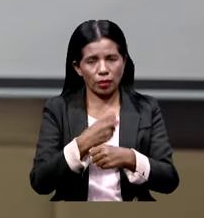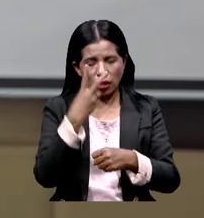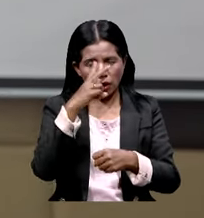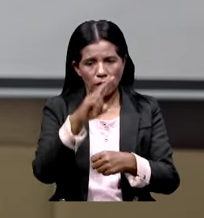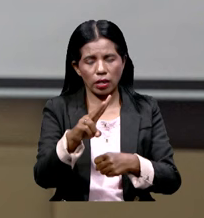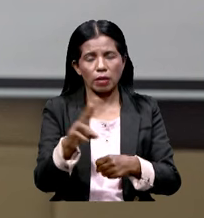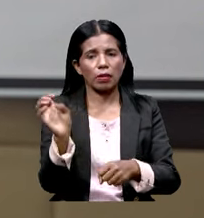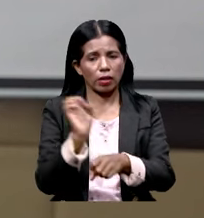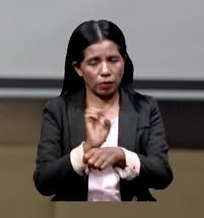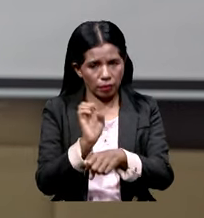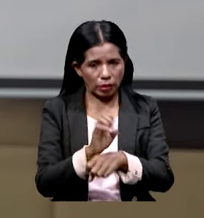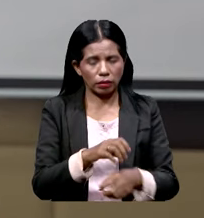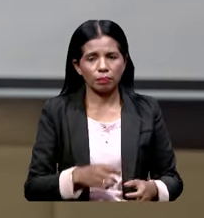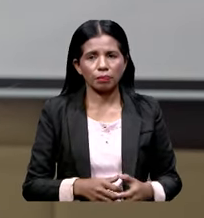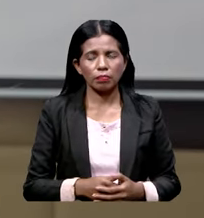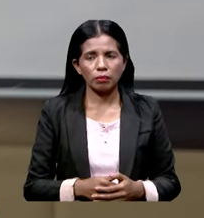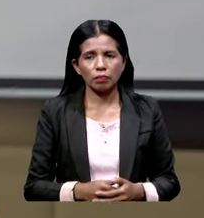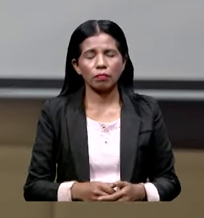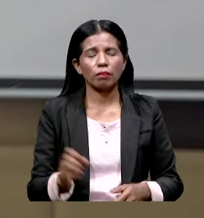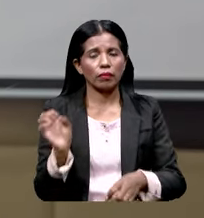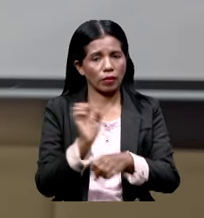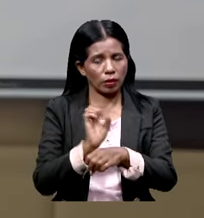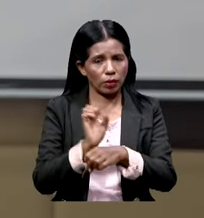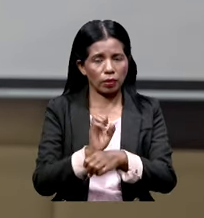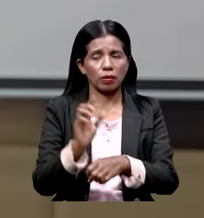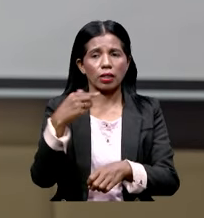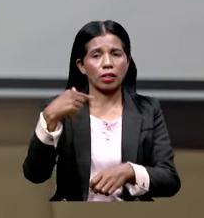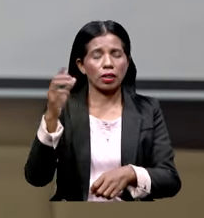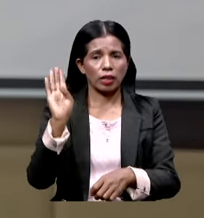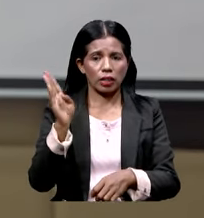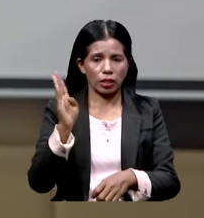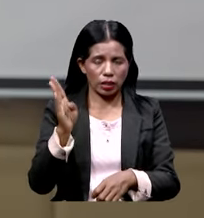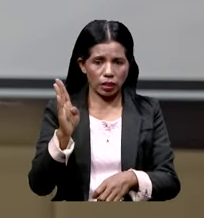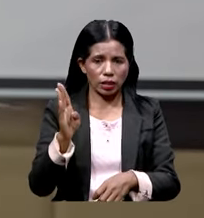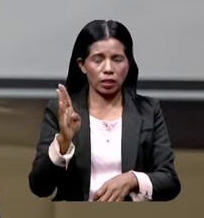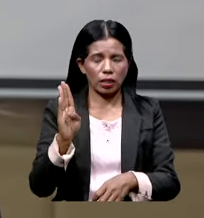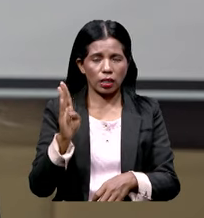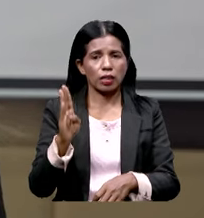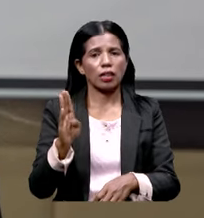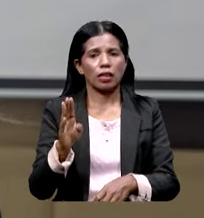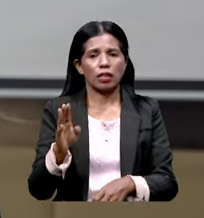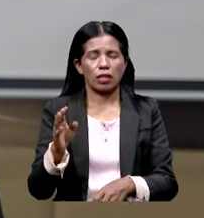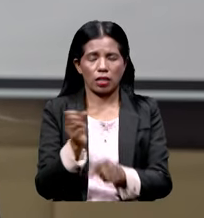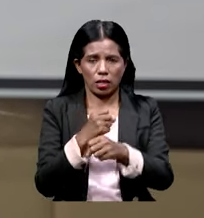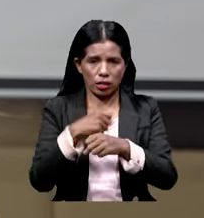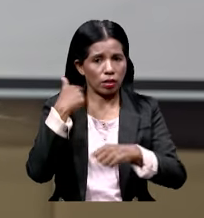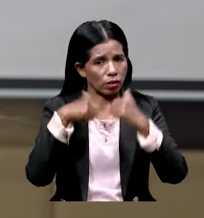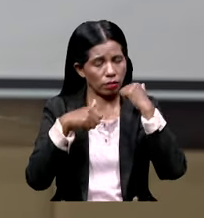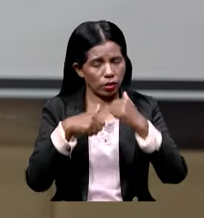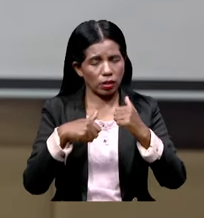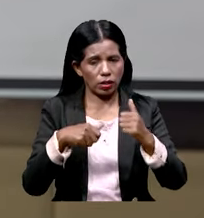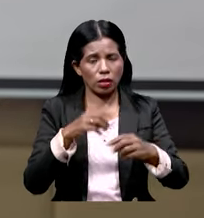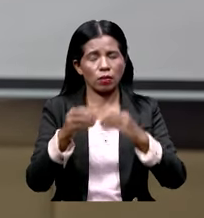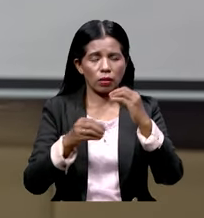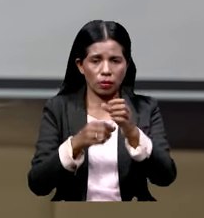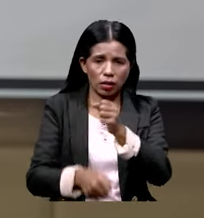ba economia. E economia azul iha ne significa kata halo atividade nebe relacionado ho